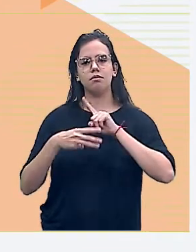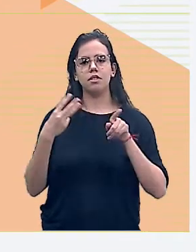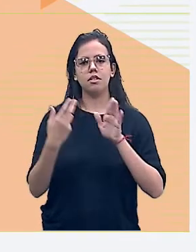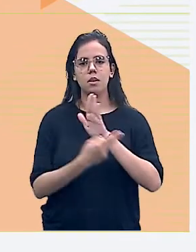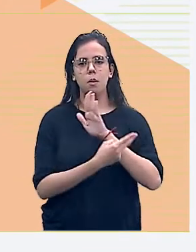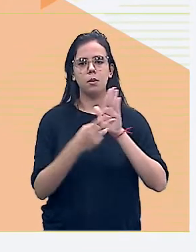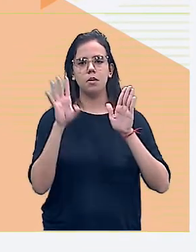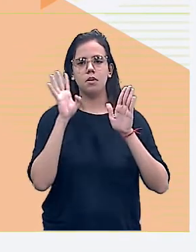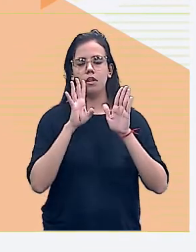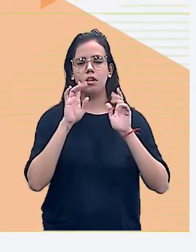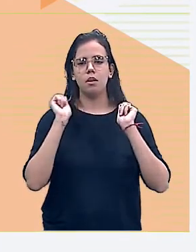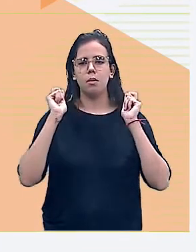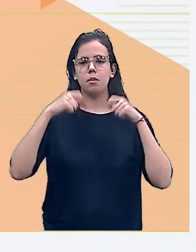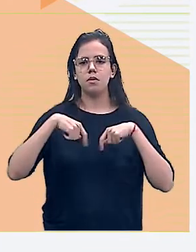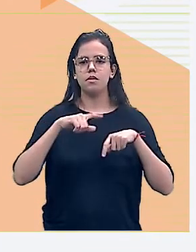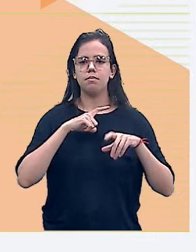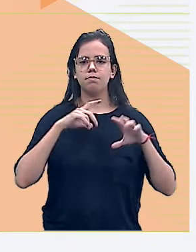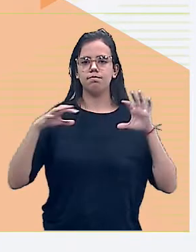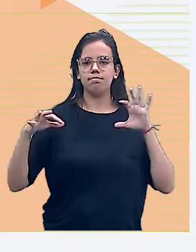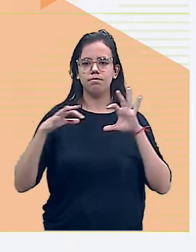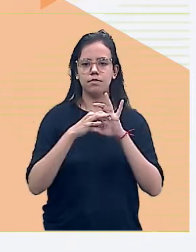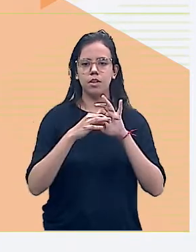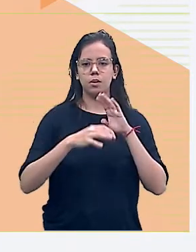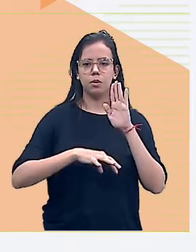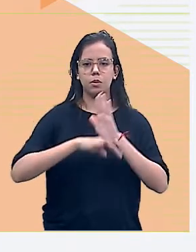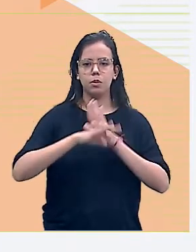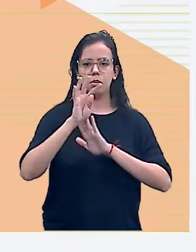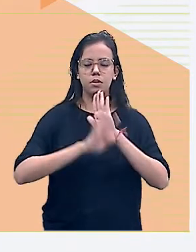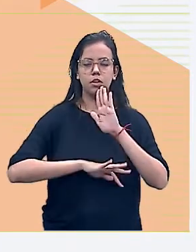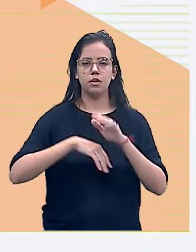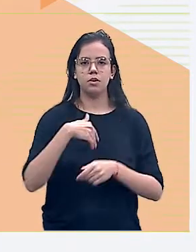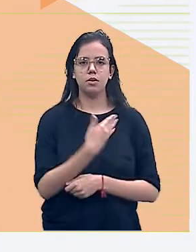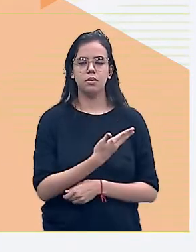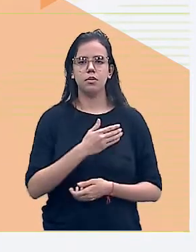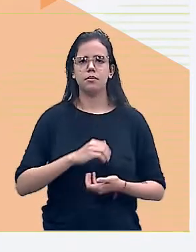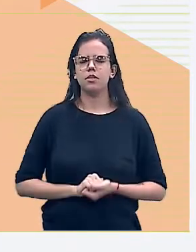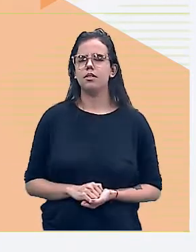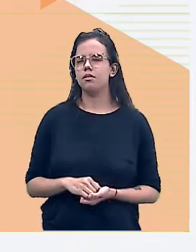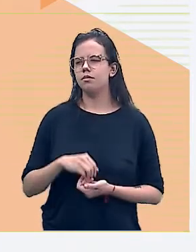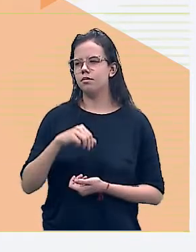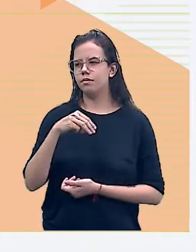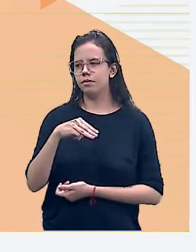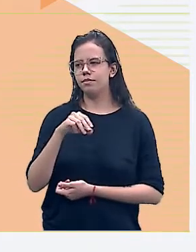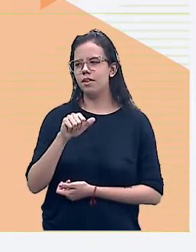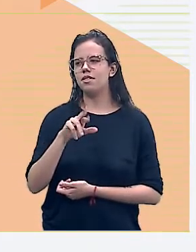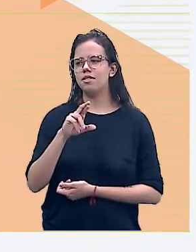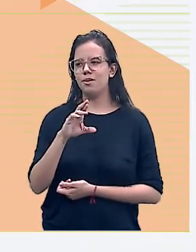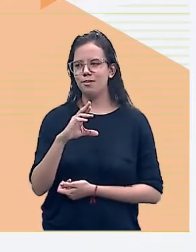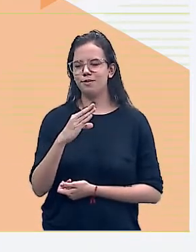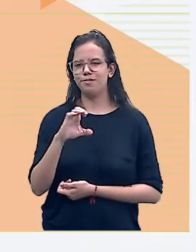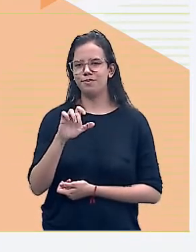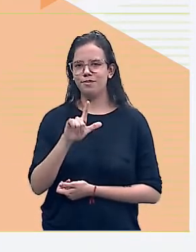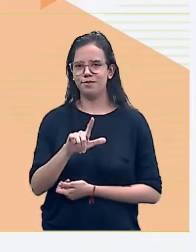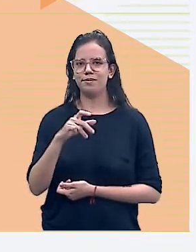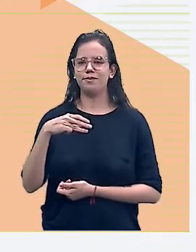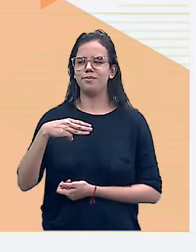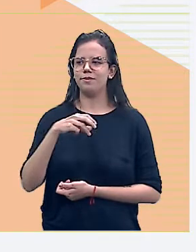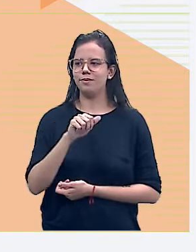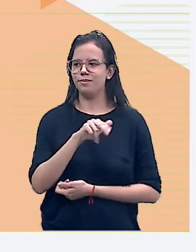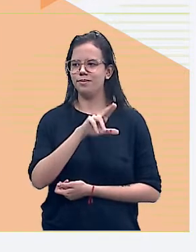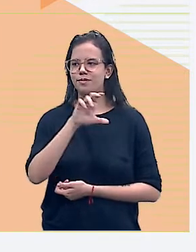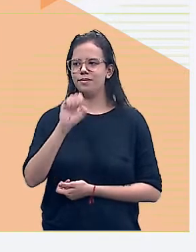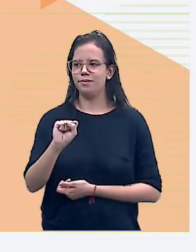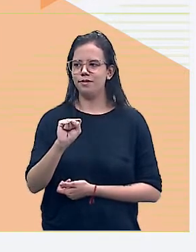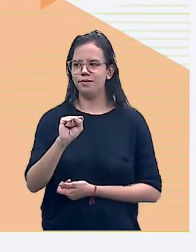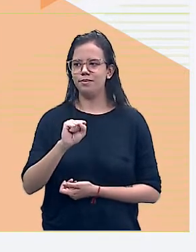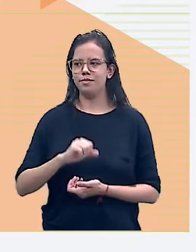legais para que você consiga vincular o seu texto o primeiro cara é o Marcel mauss para o seu Quem é esse e o